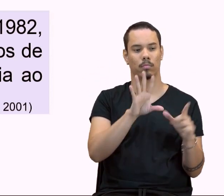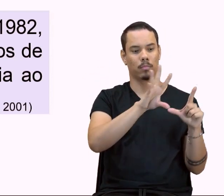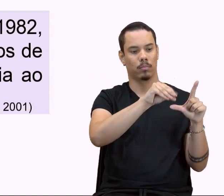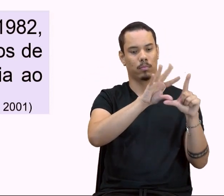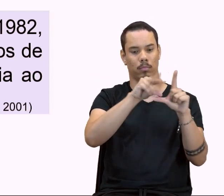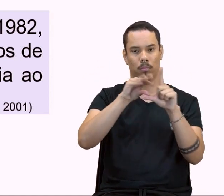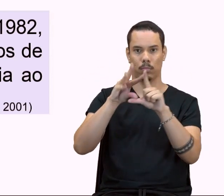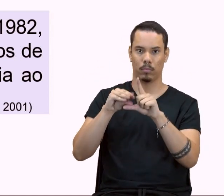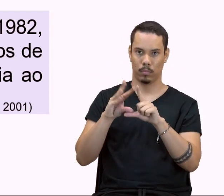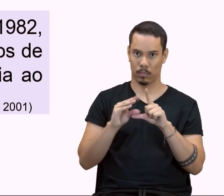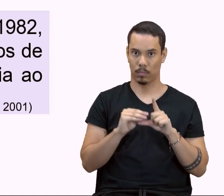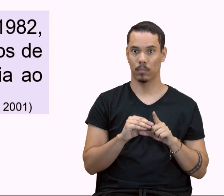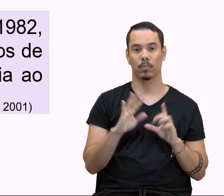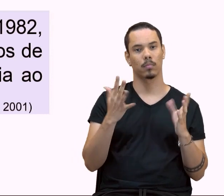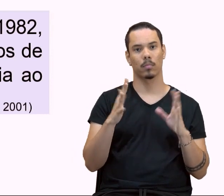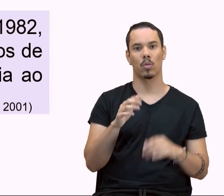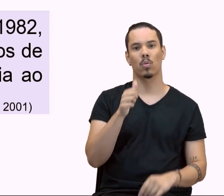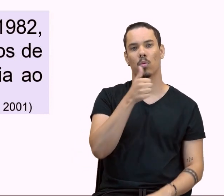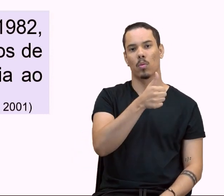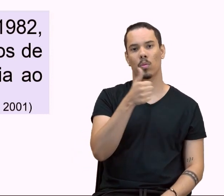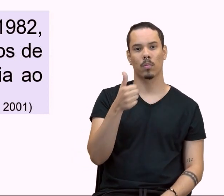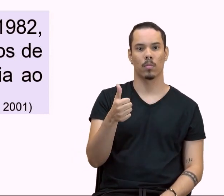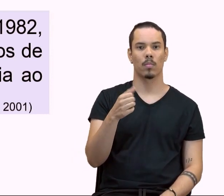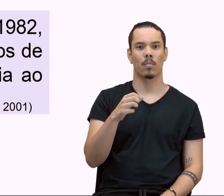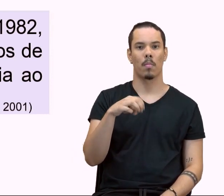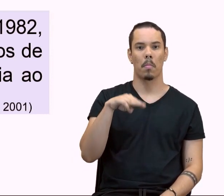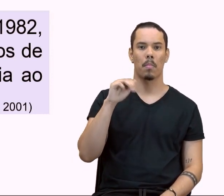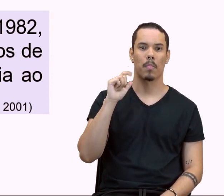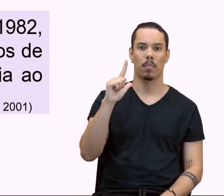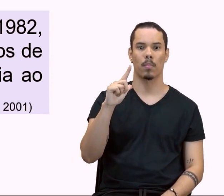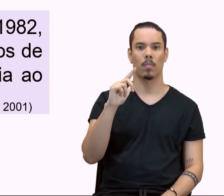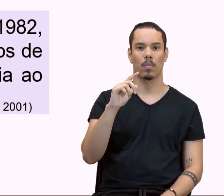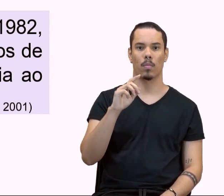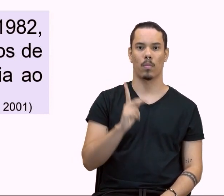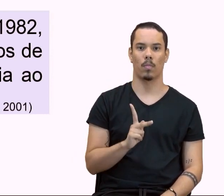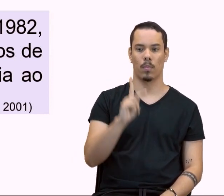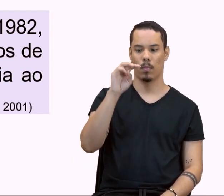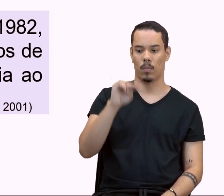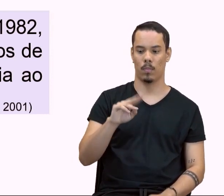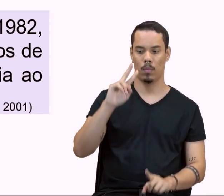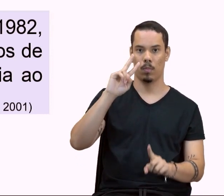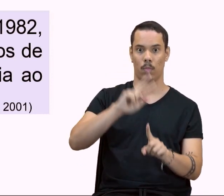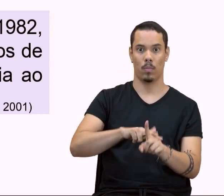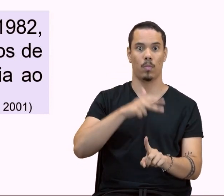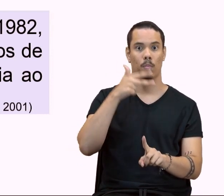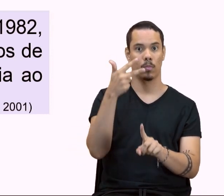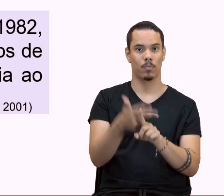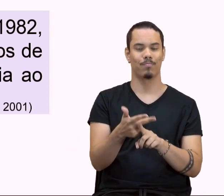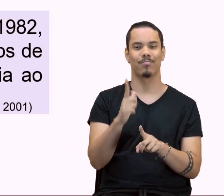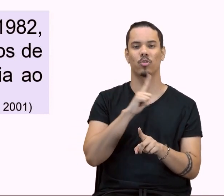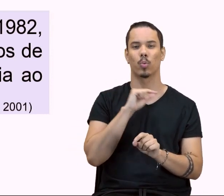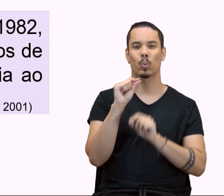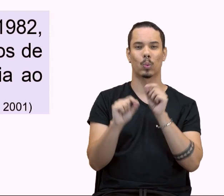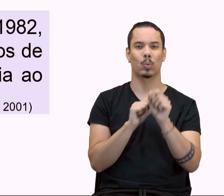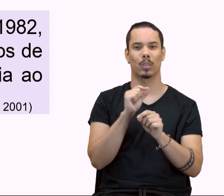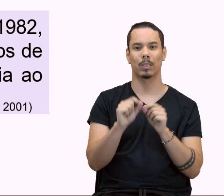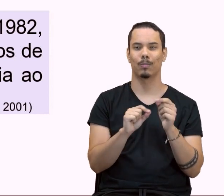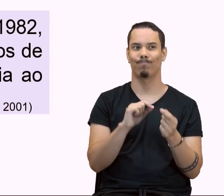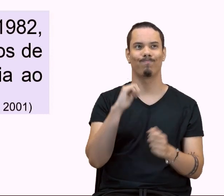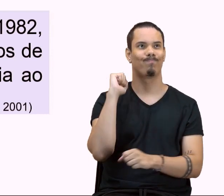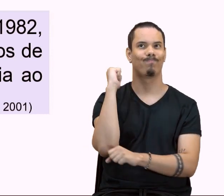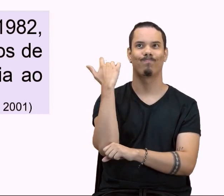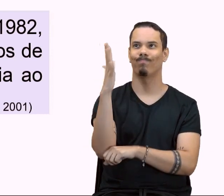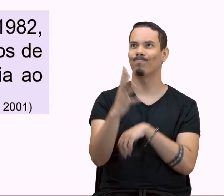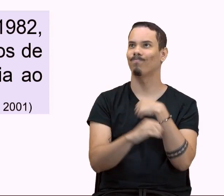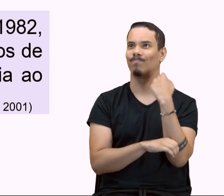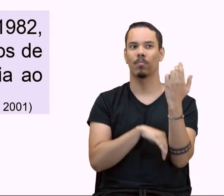que 11.400 quilômetros quadrados de floresta haviam sido derrubados em Rondônia